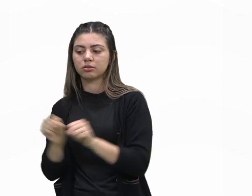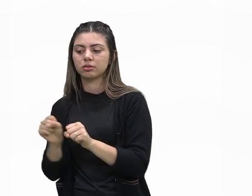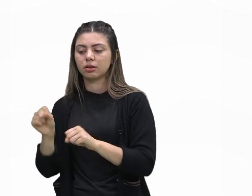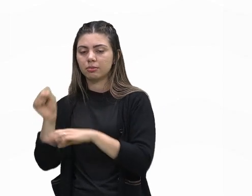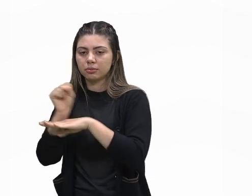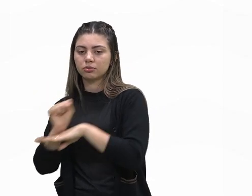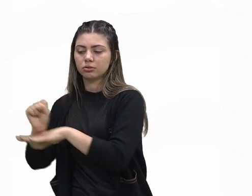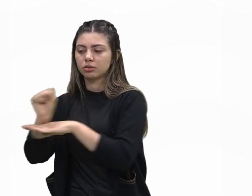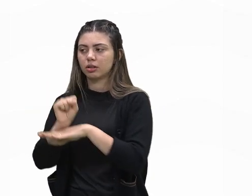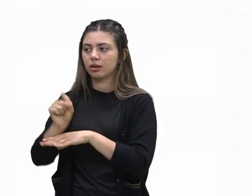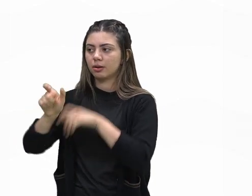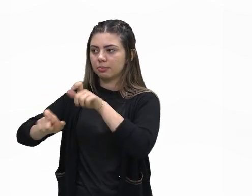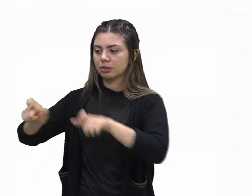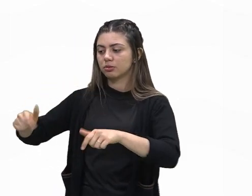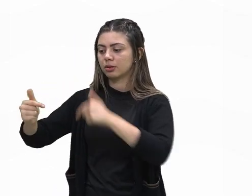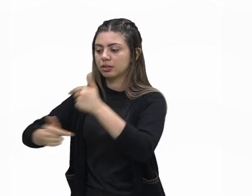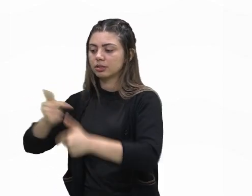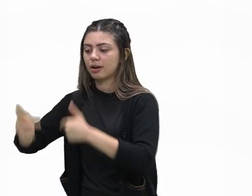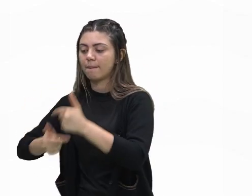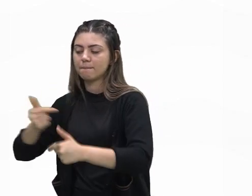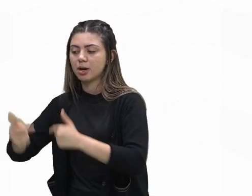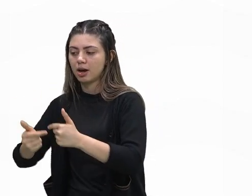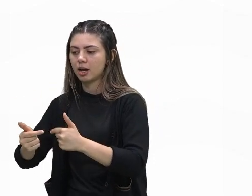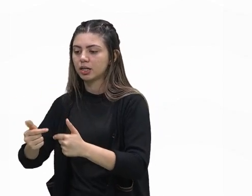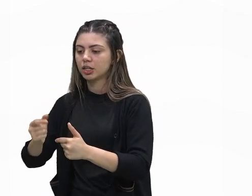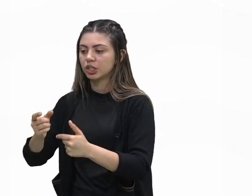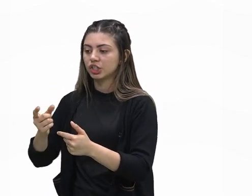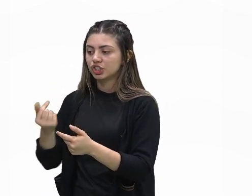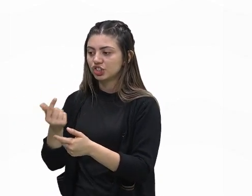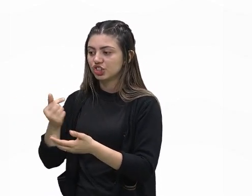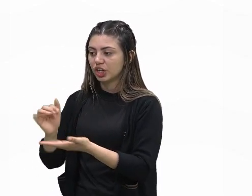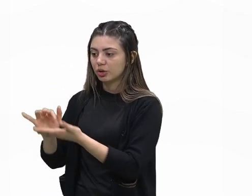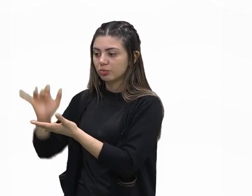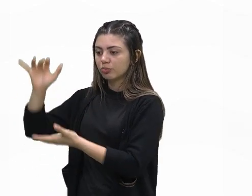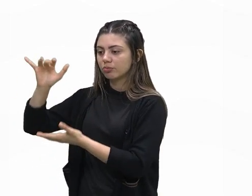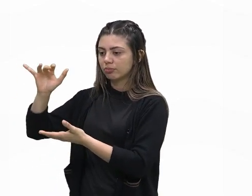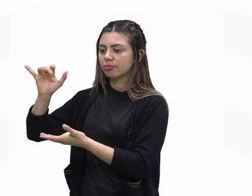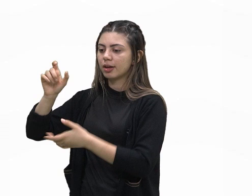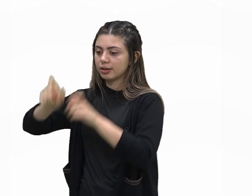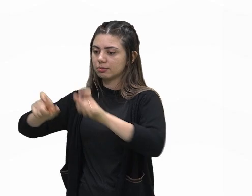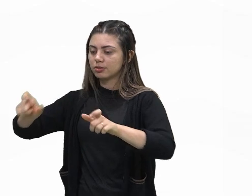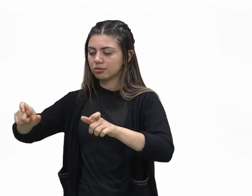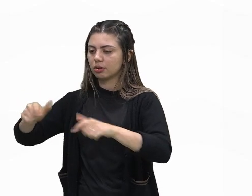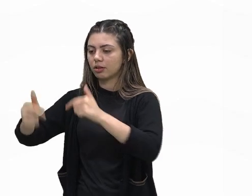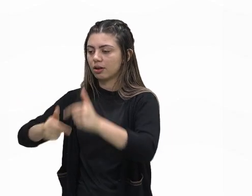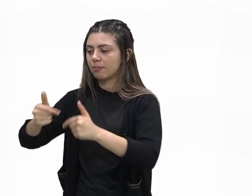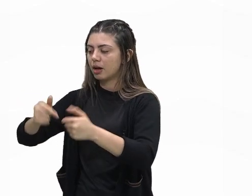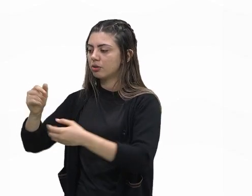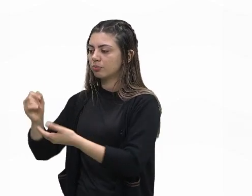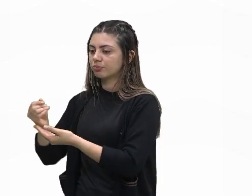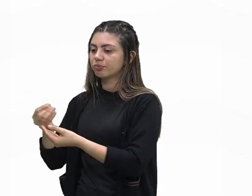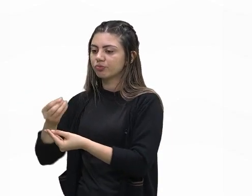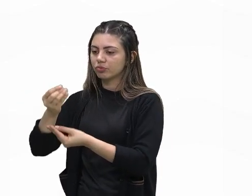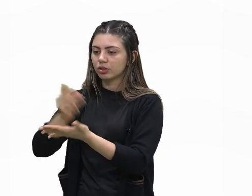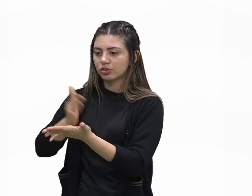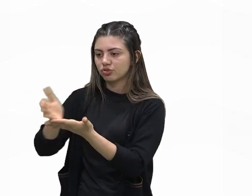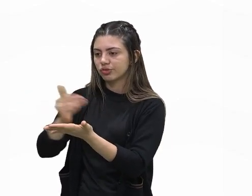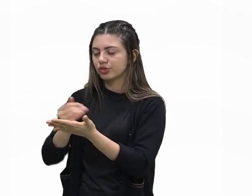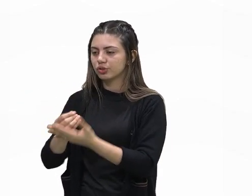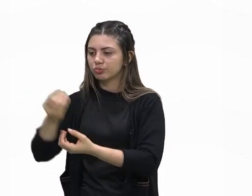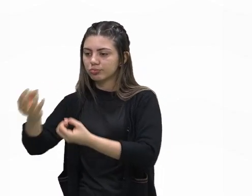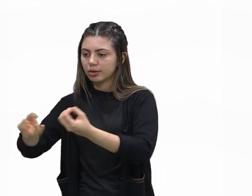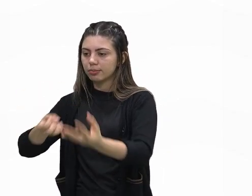lucro da produção é controlado pelo Estado e dividido entre os trabalhadores. Aí tem